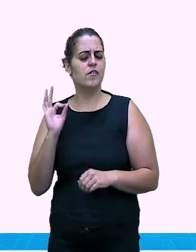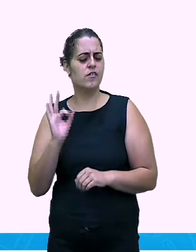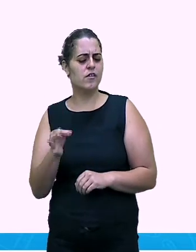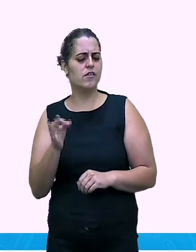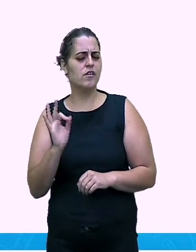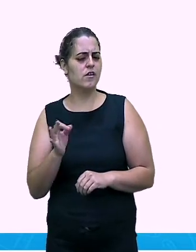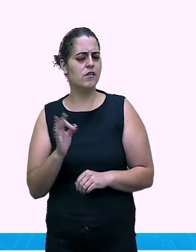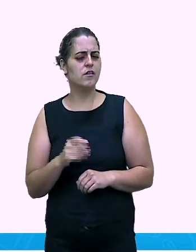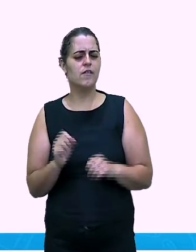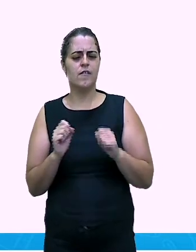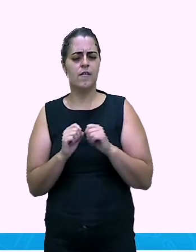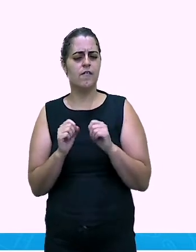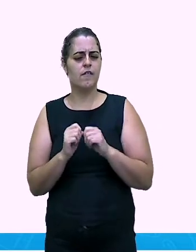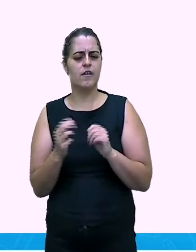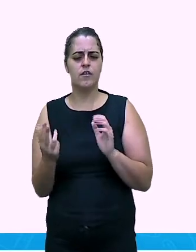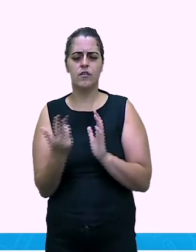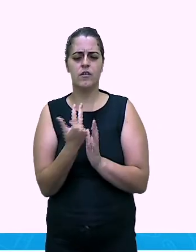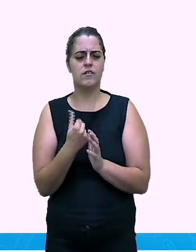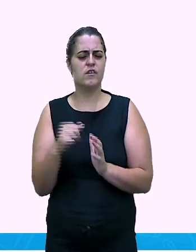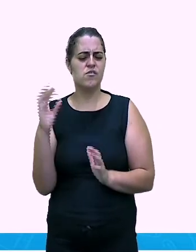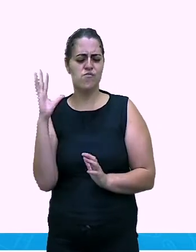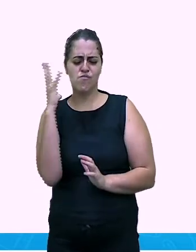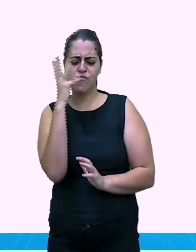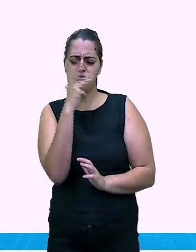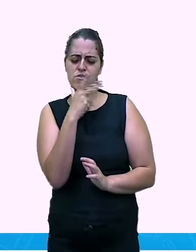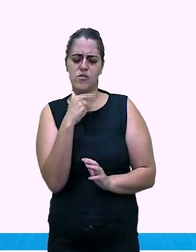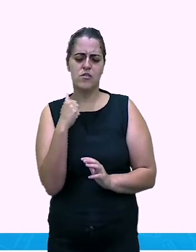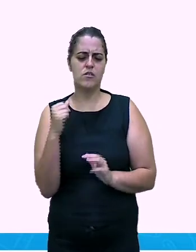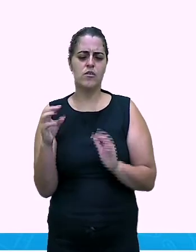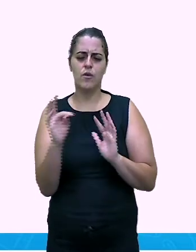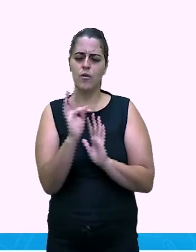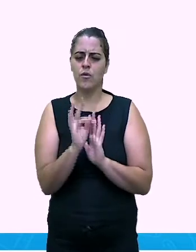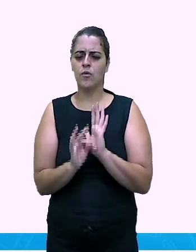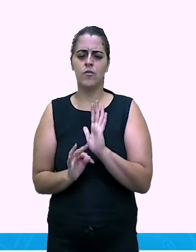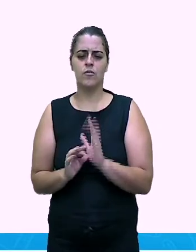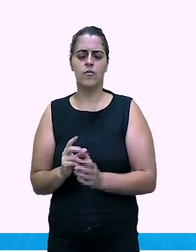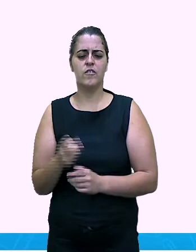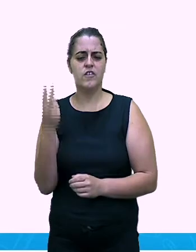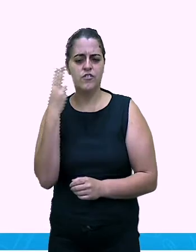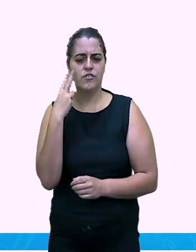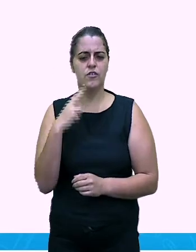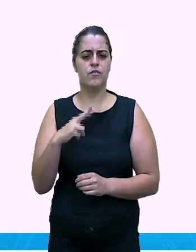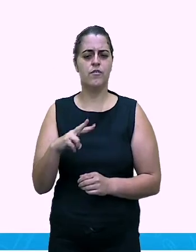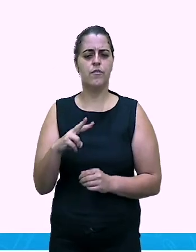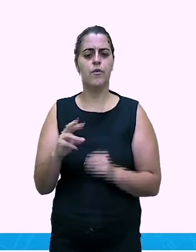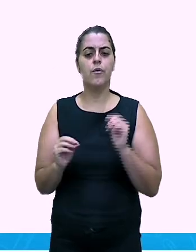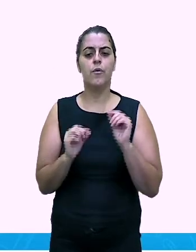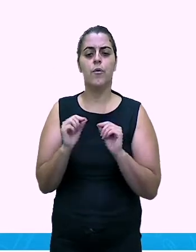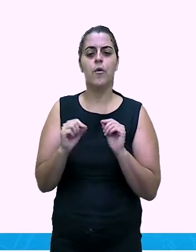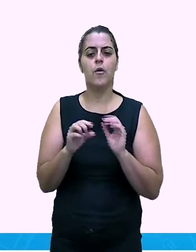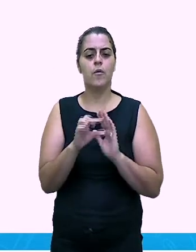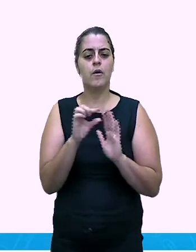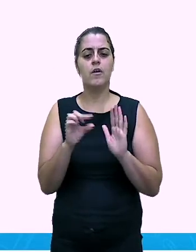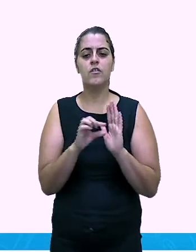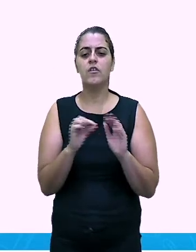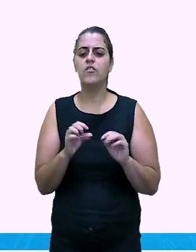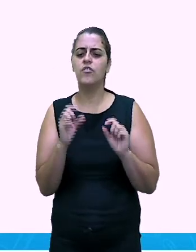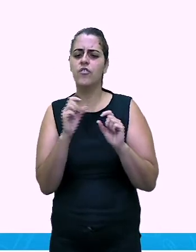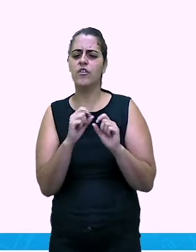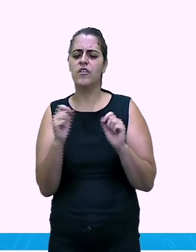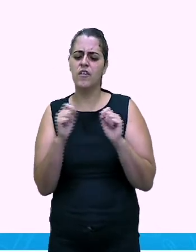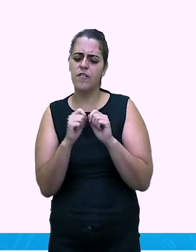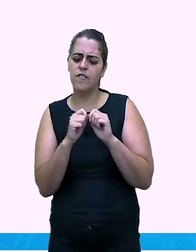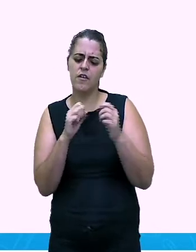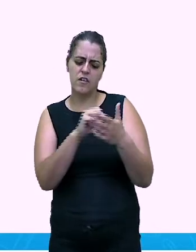uma obra de arte com a sua história em quadrinho. Você já assistiu a aula sobre tirinha, você já fez